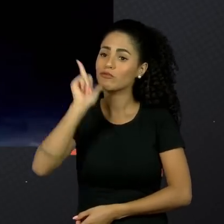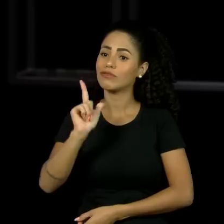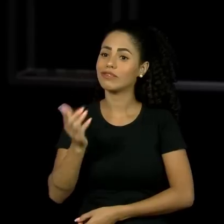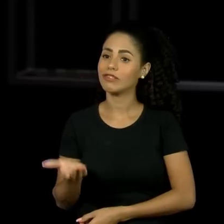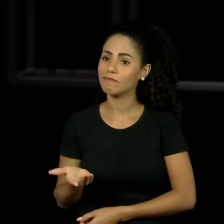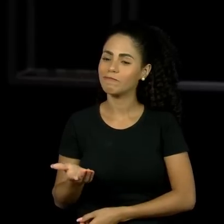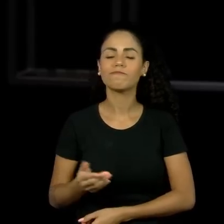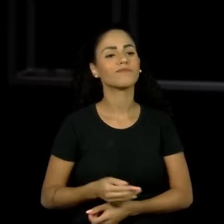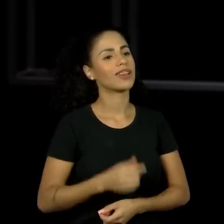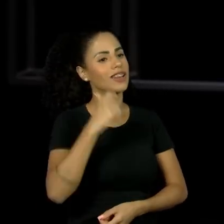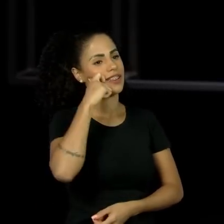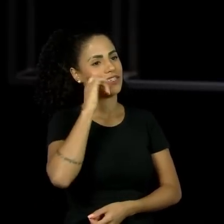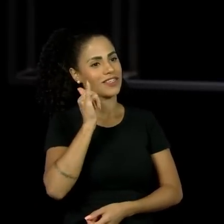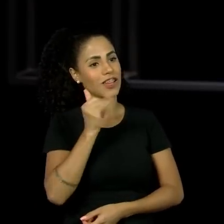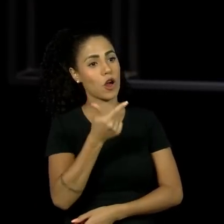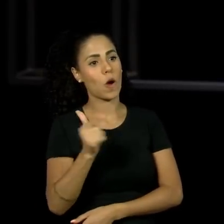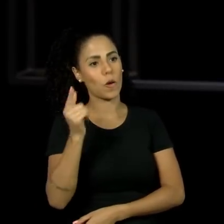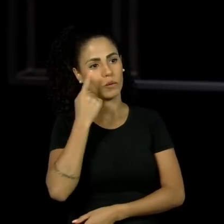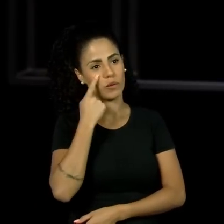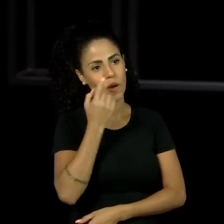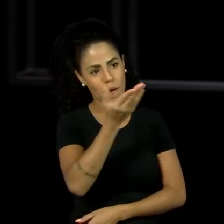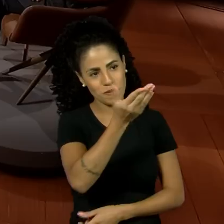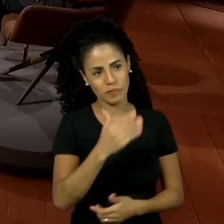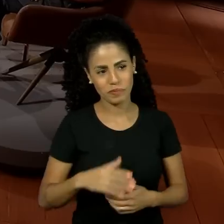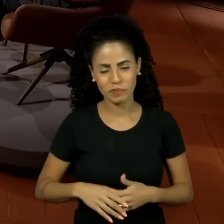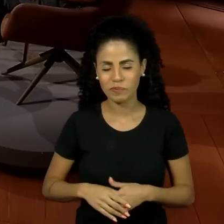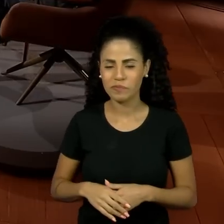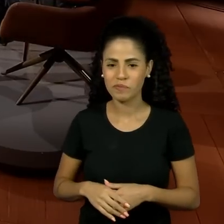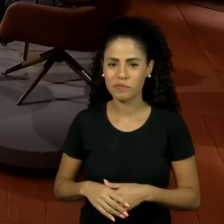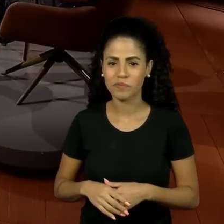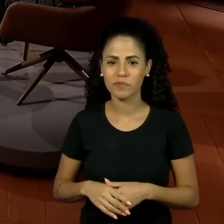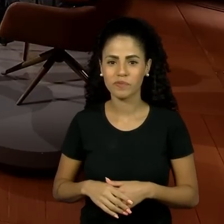Bom, a gente tem mais um depoimento para você, olha só de quem é.